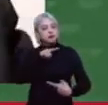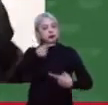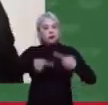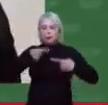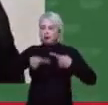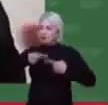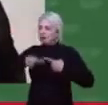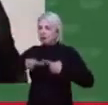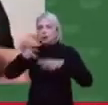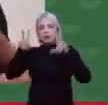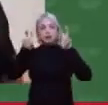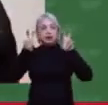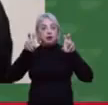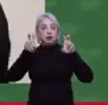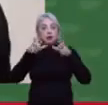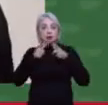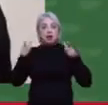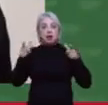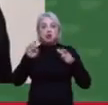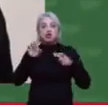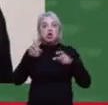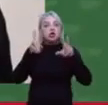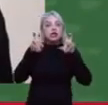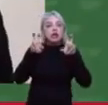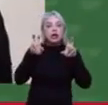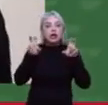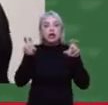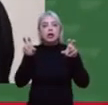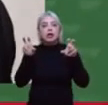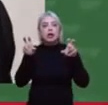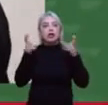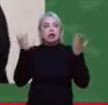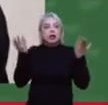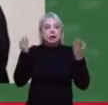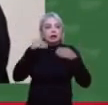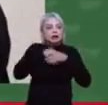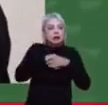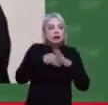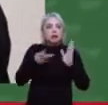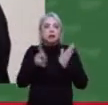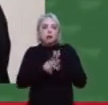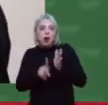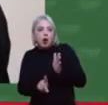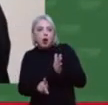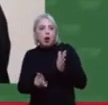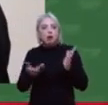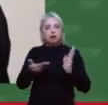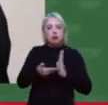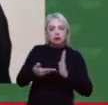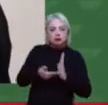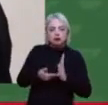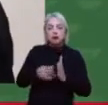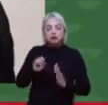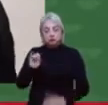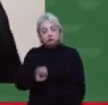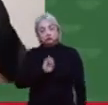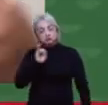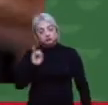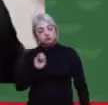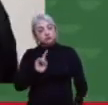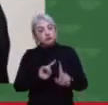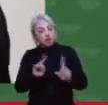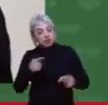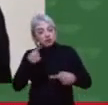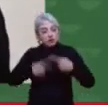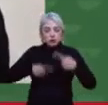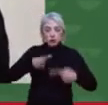discutir temas maiores e não apenas os temas paroquiais, ainda que são revestidos de importância também. Nós temos